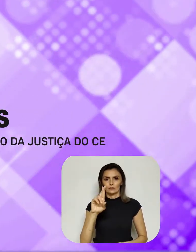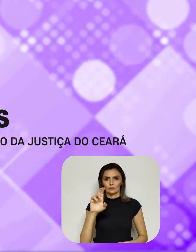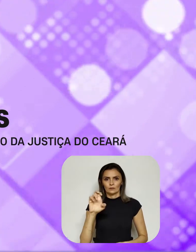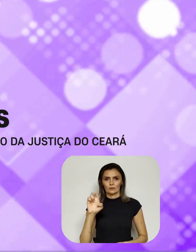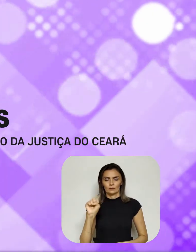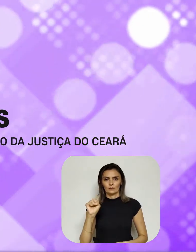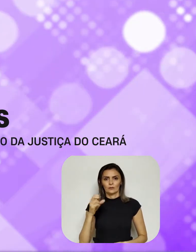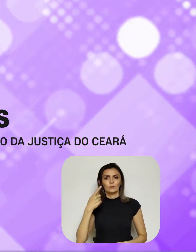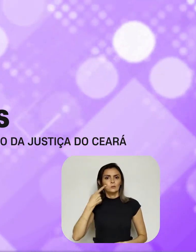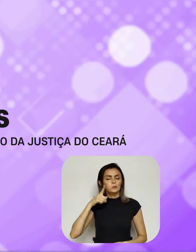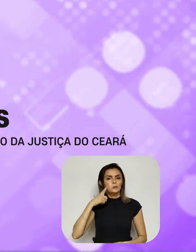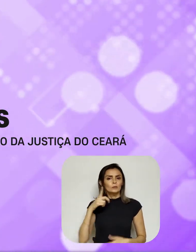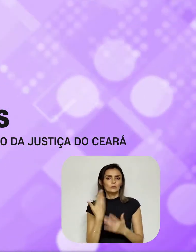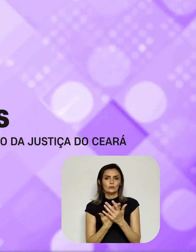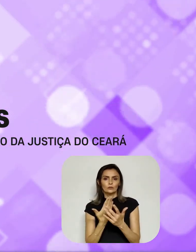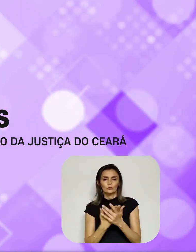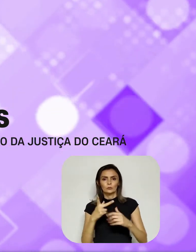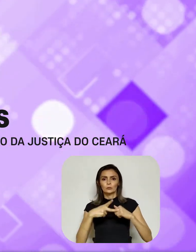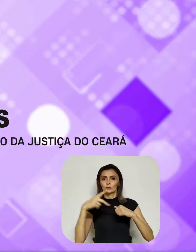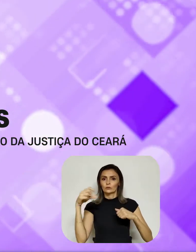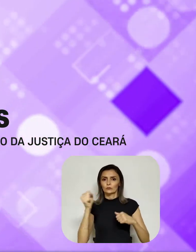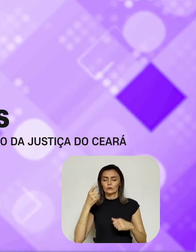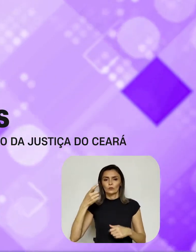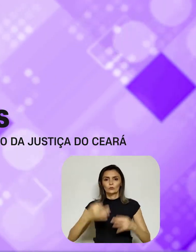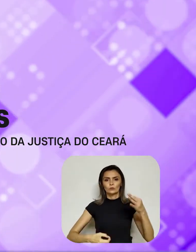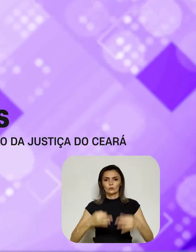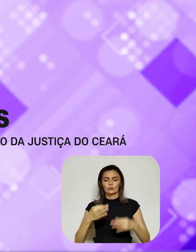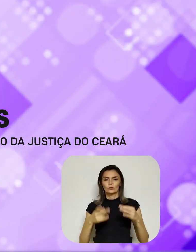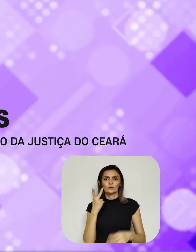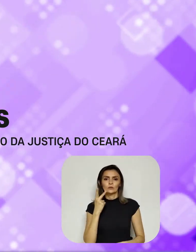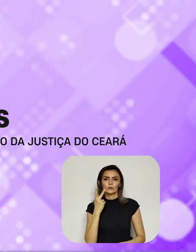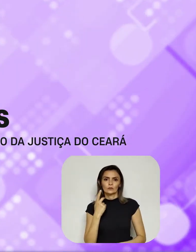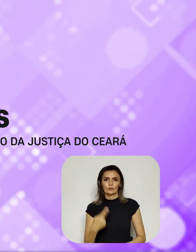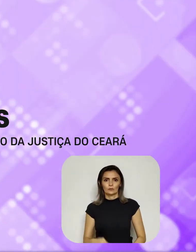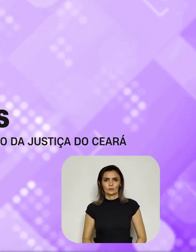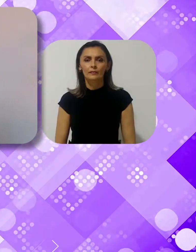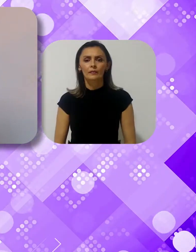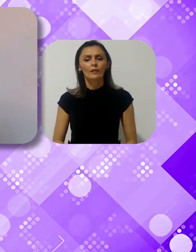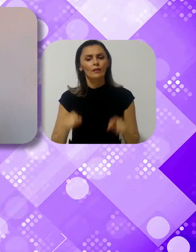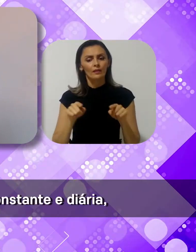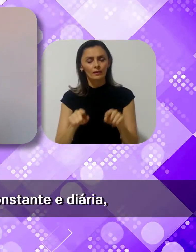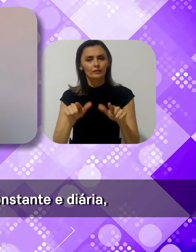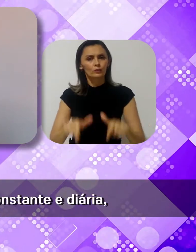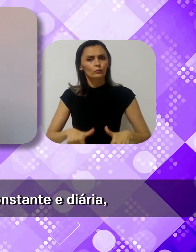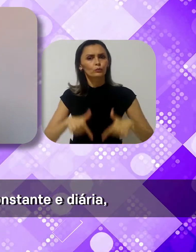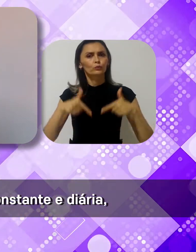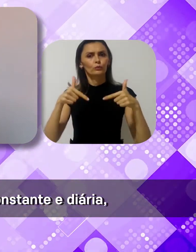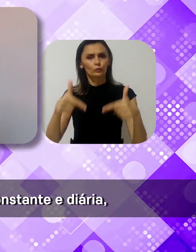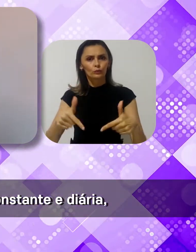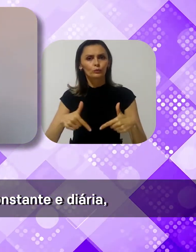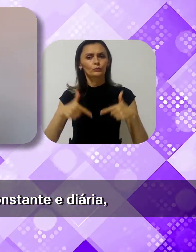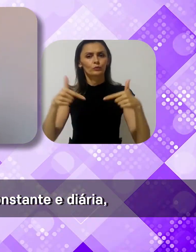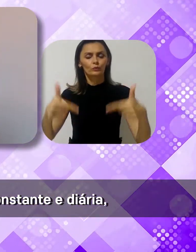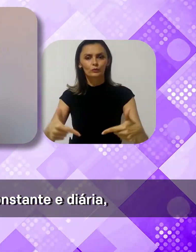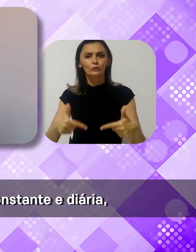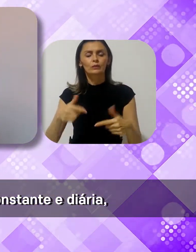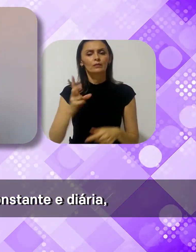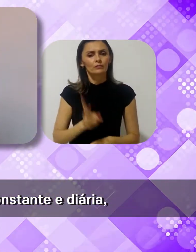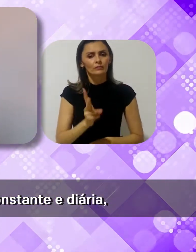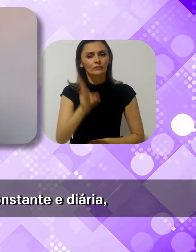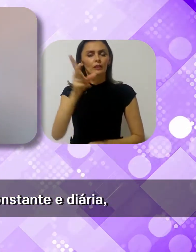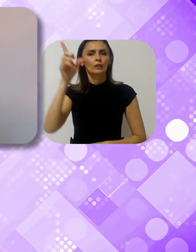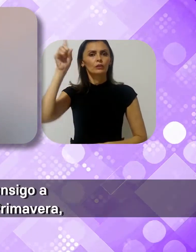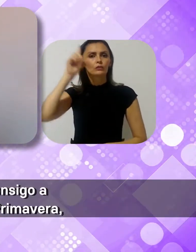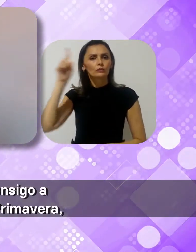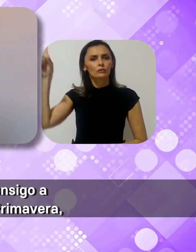Tânia Torres, estagiária de pós-graduação da Justiça do Ceará. Essa batalha é constante e